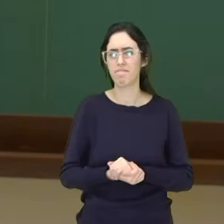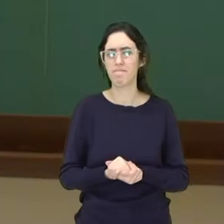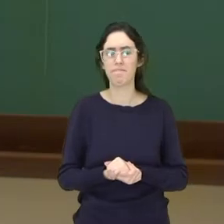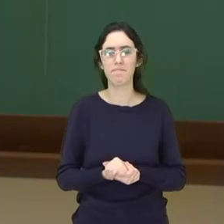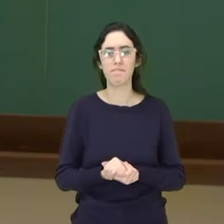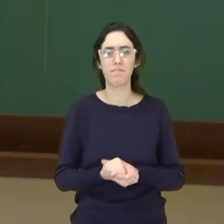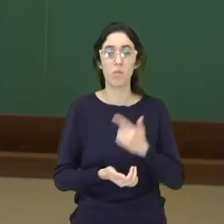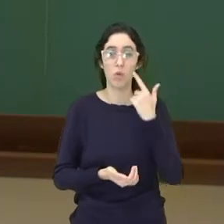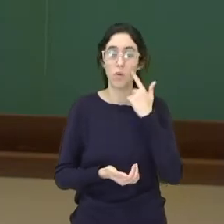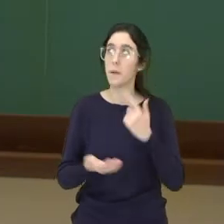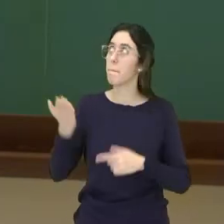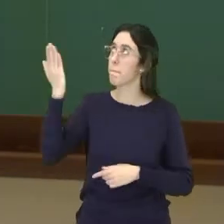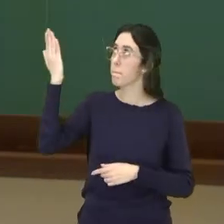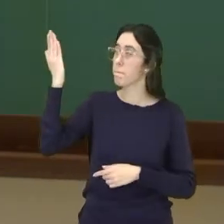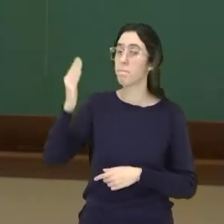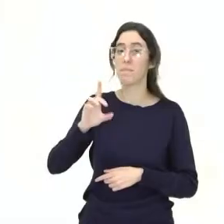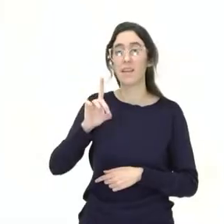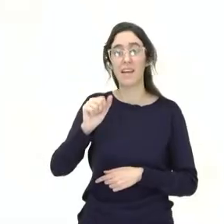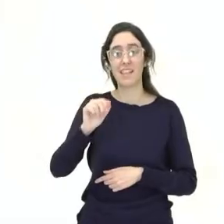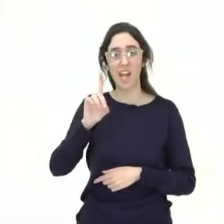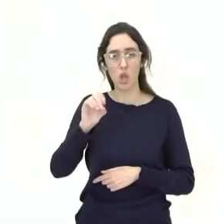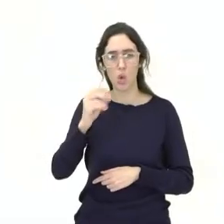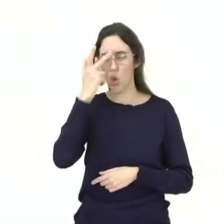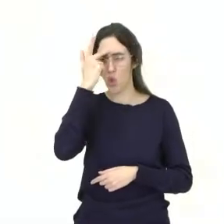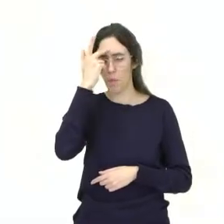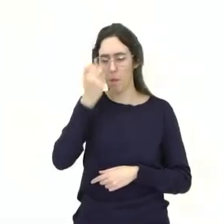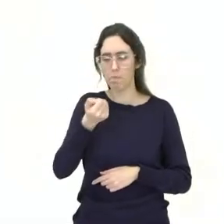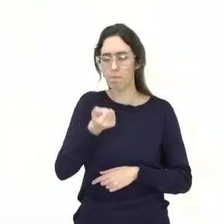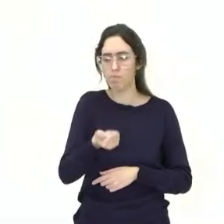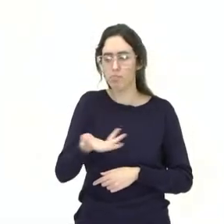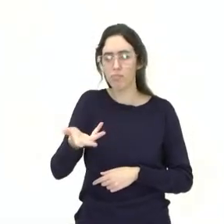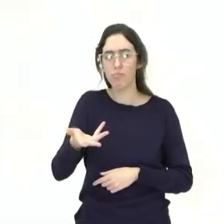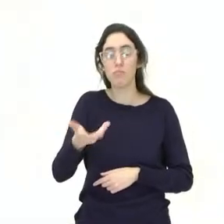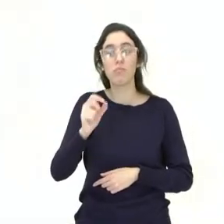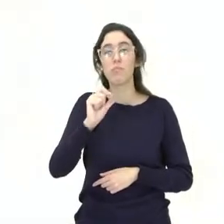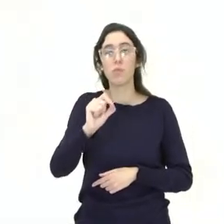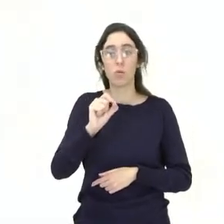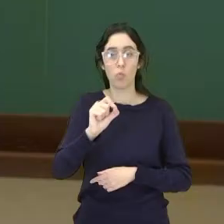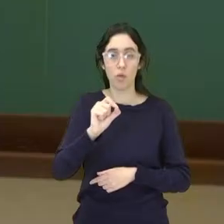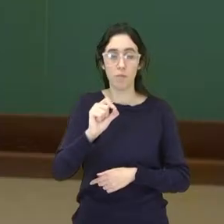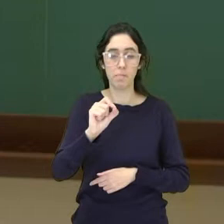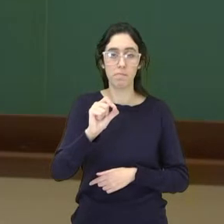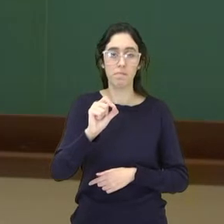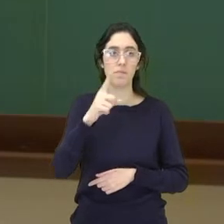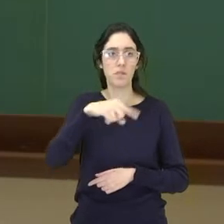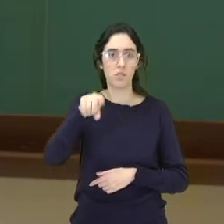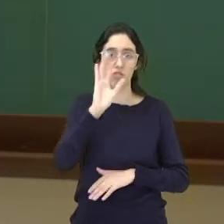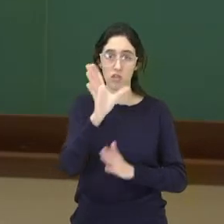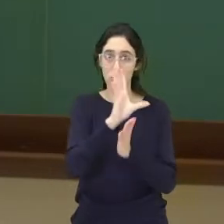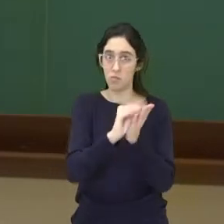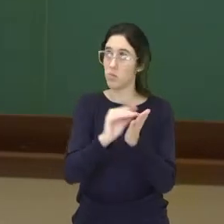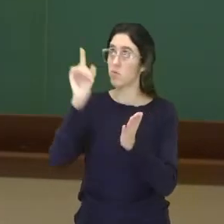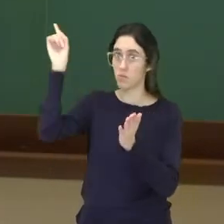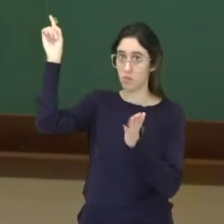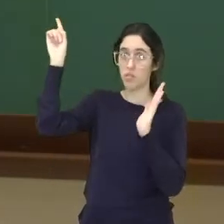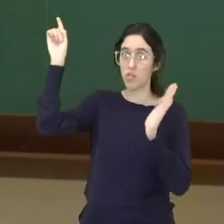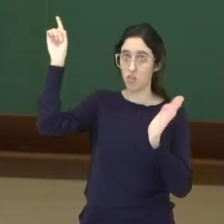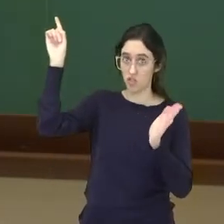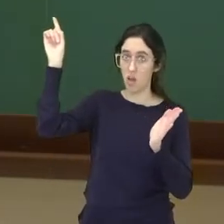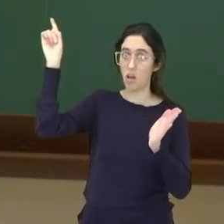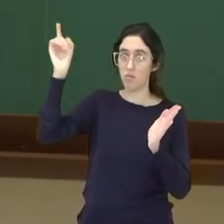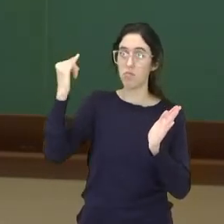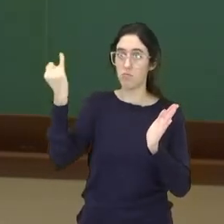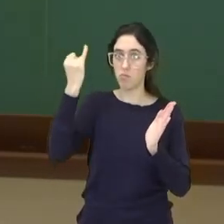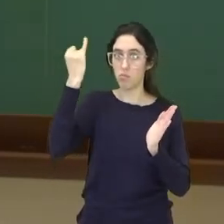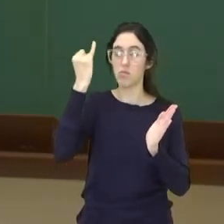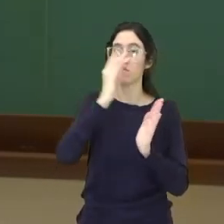Olha lá, no lançamento de um dado comum, vamos determinar as seguintes probabilidades. Isso aqui você já tem anotado no seu caderno, então você se liga na hora de anotar.